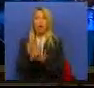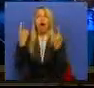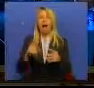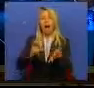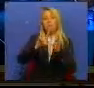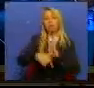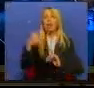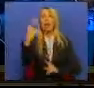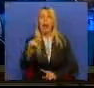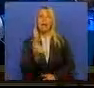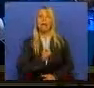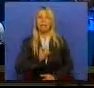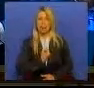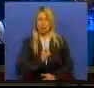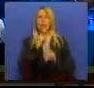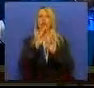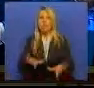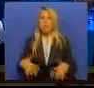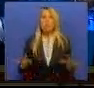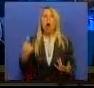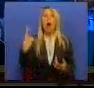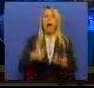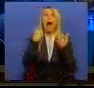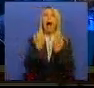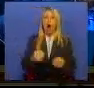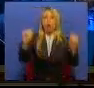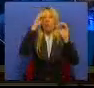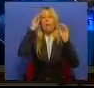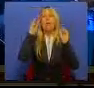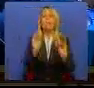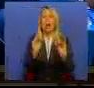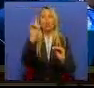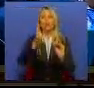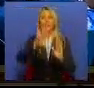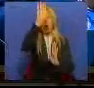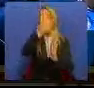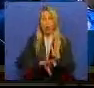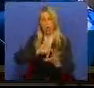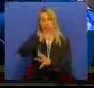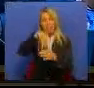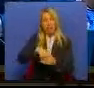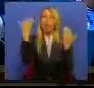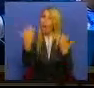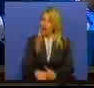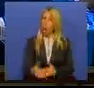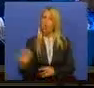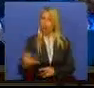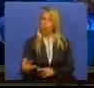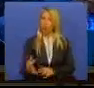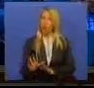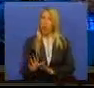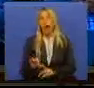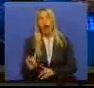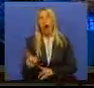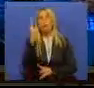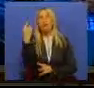identidade. Pode ter a autonomia pedagógica e curricular dentro de alguns limites. Deve ter